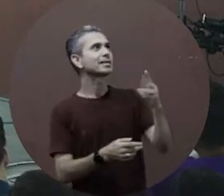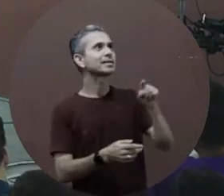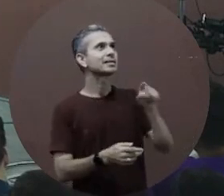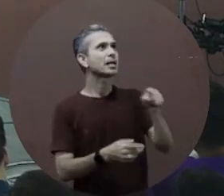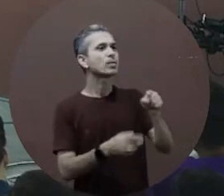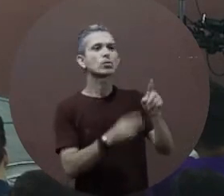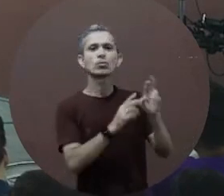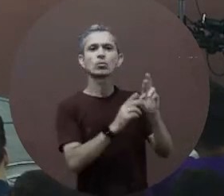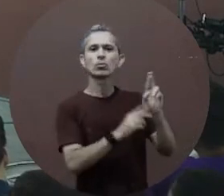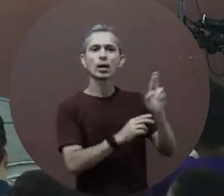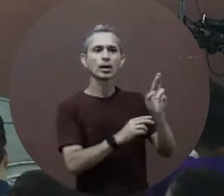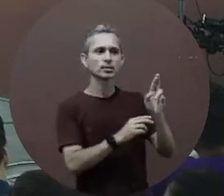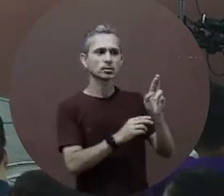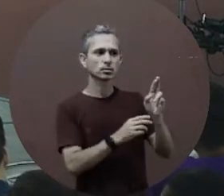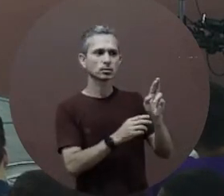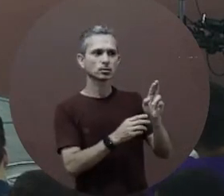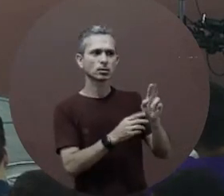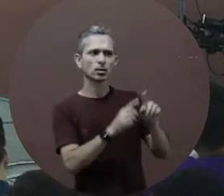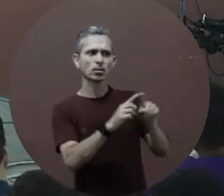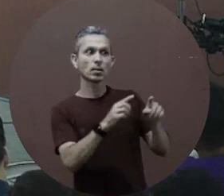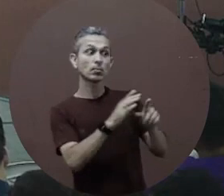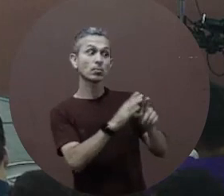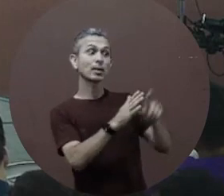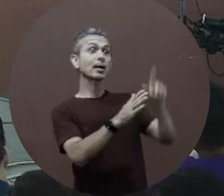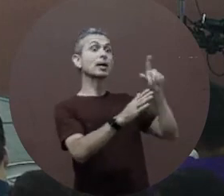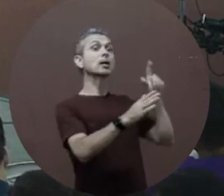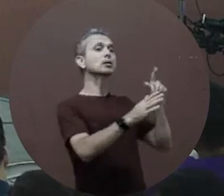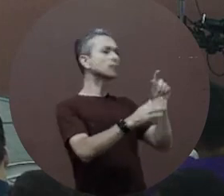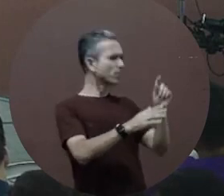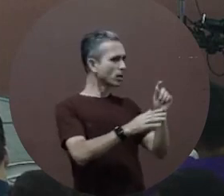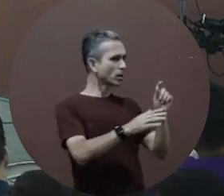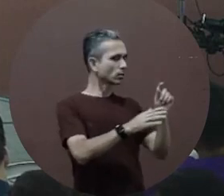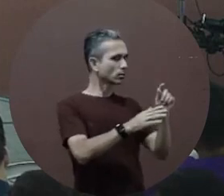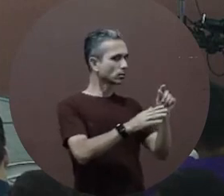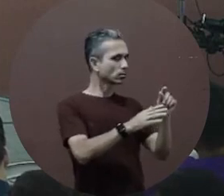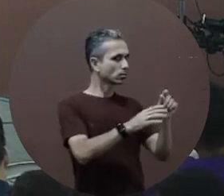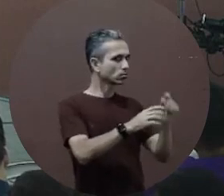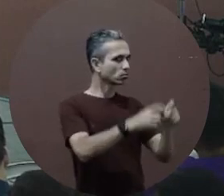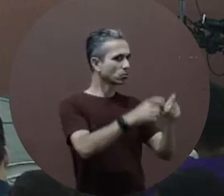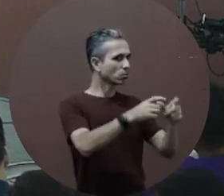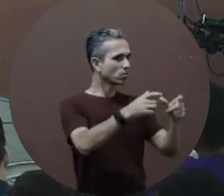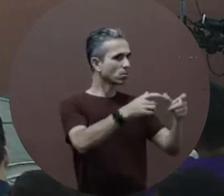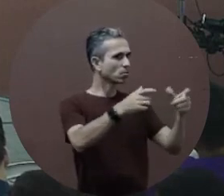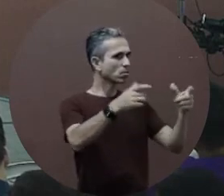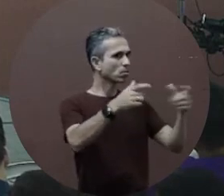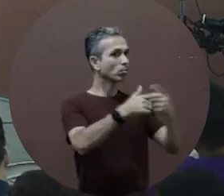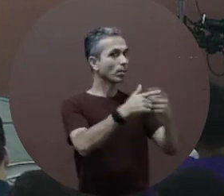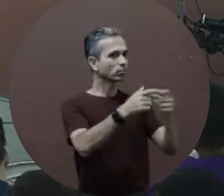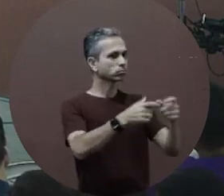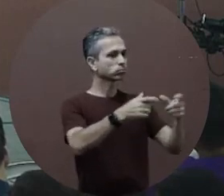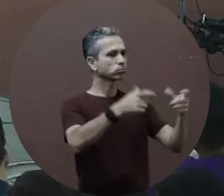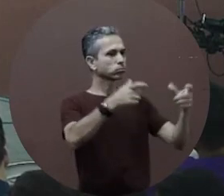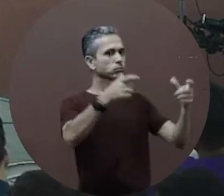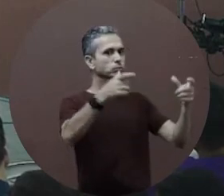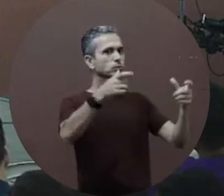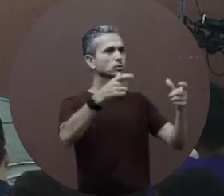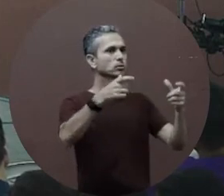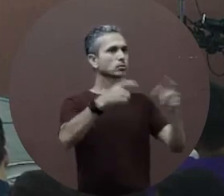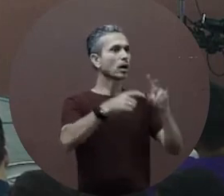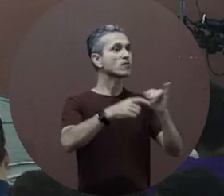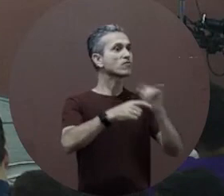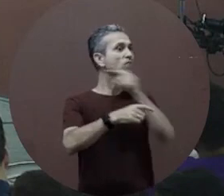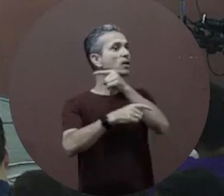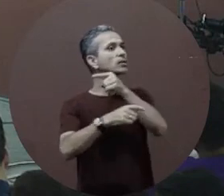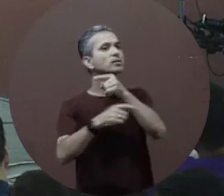Obedeçam aos seus líderes e sejam submissos a eles, pois zelam pela alma de vocês como quem deve prestar contas. Que eles possam fazer isso com alegria e